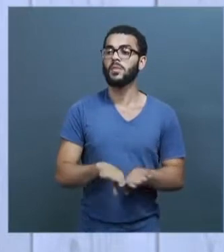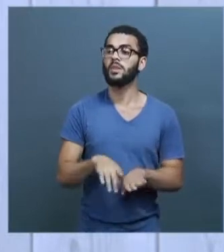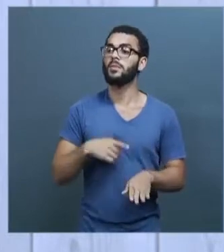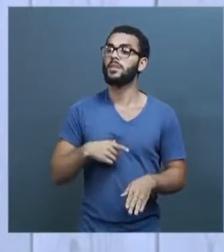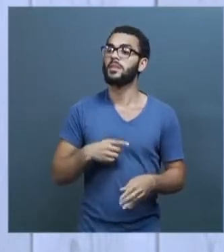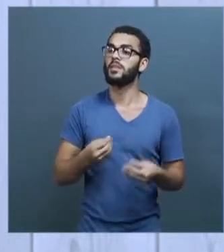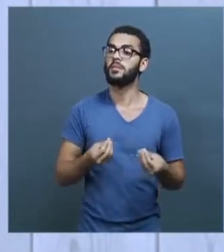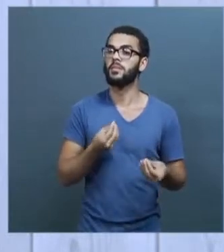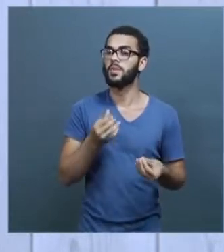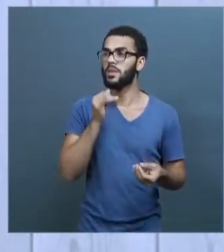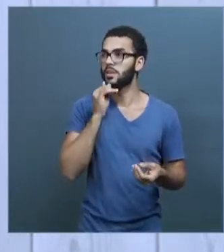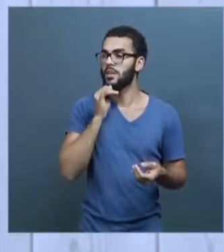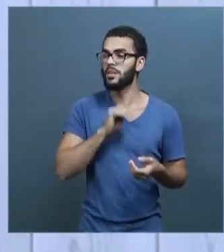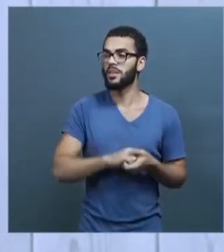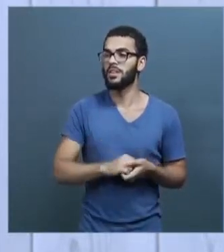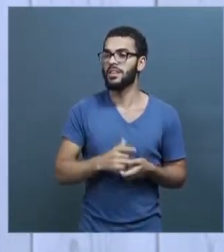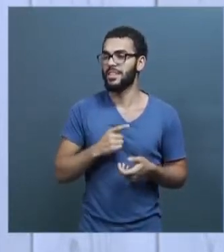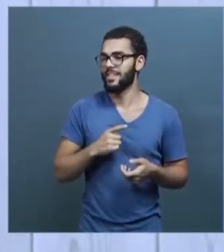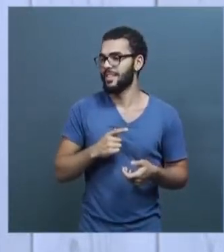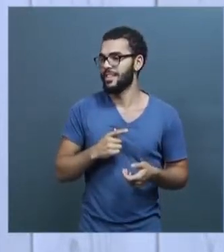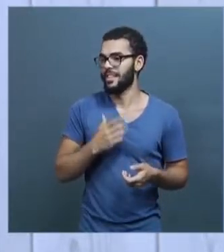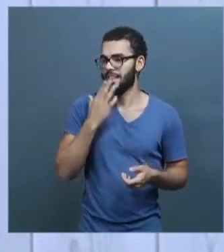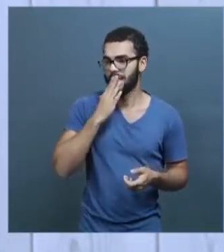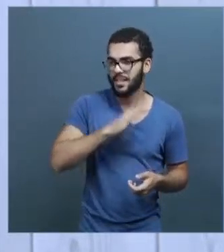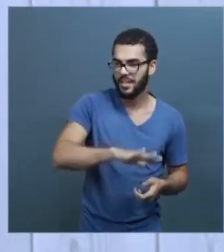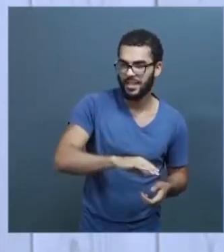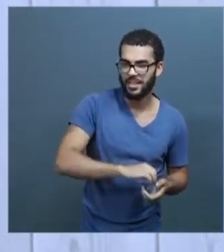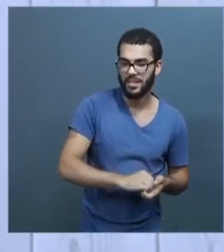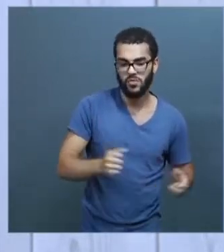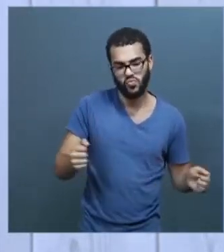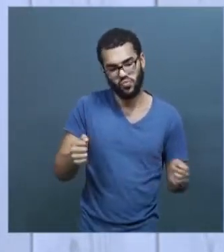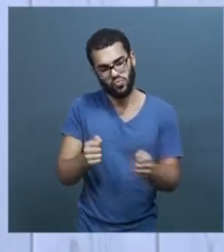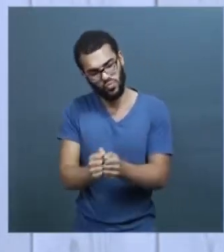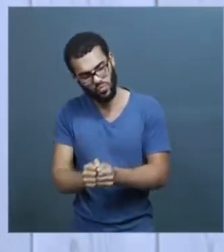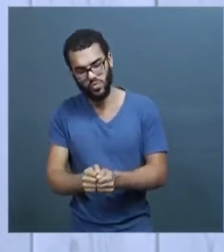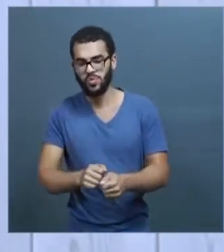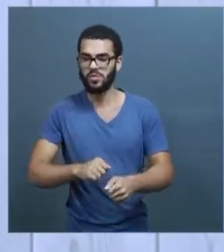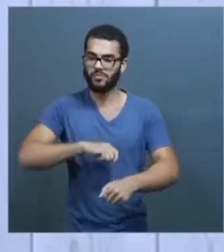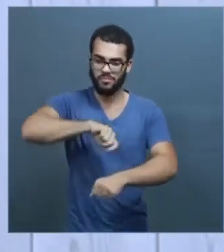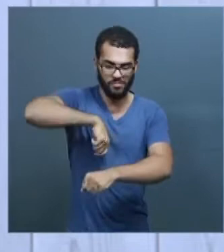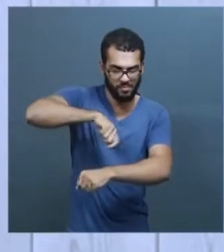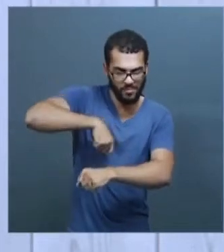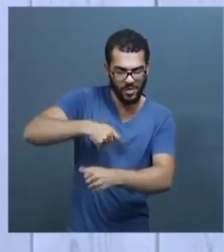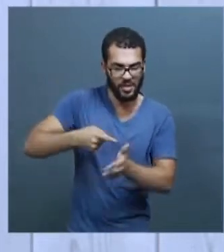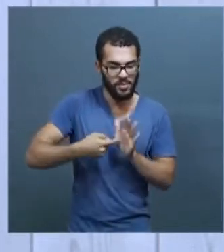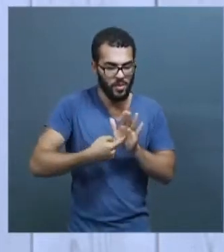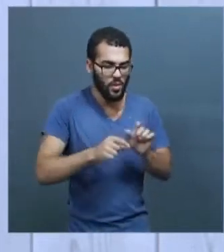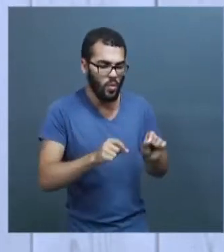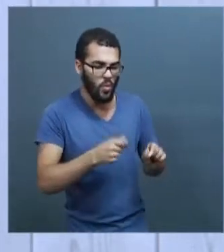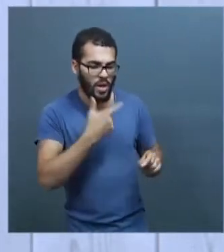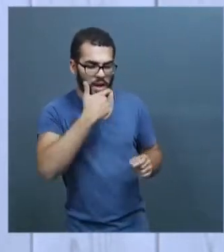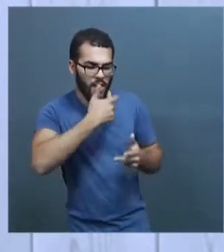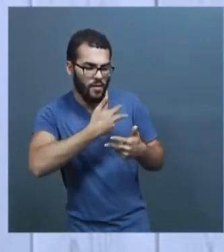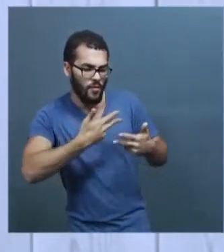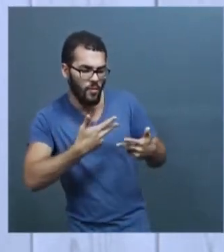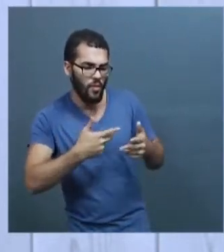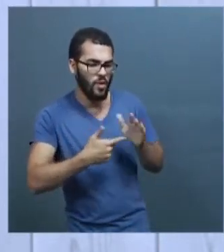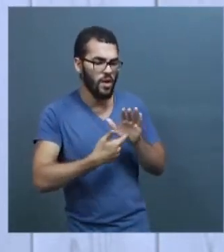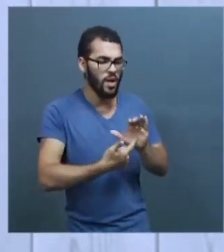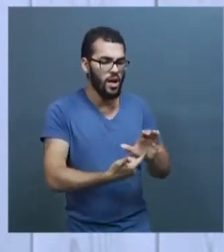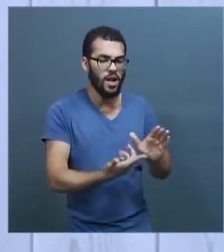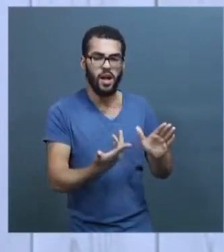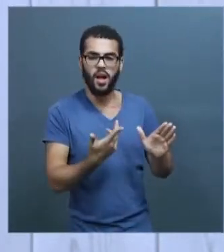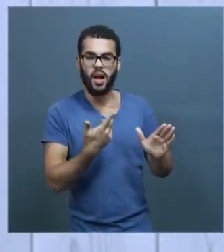a criança participar, né, da culinária ali junto, mostrar para a criança o que é uma fruta, a cor, ela associar